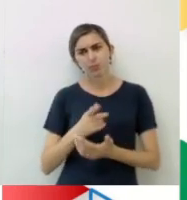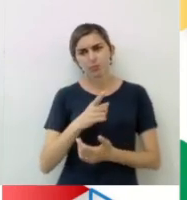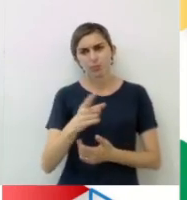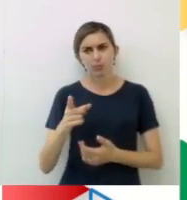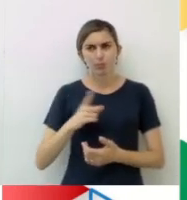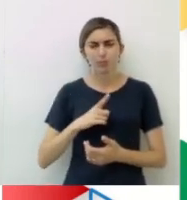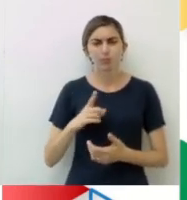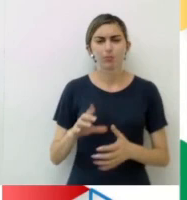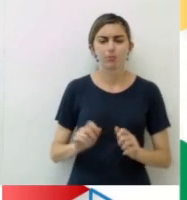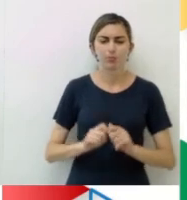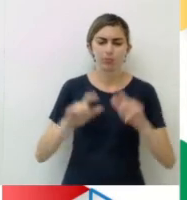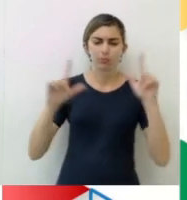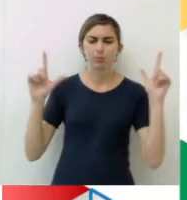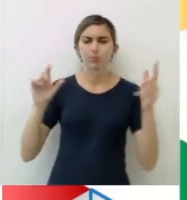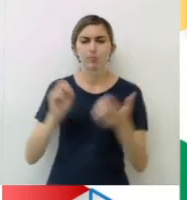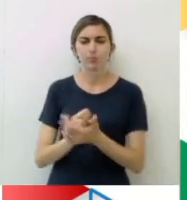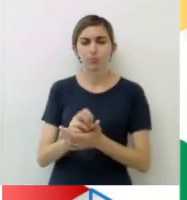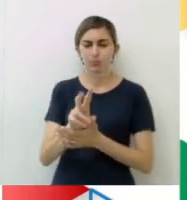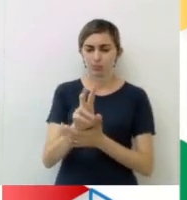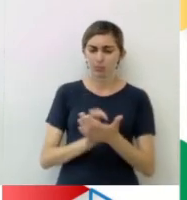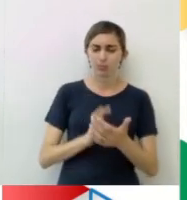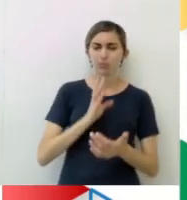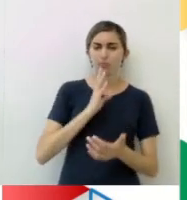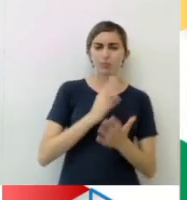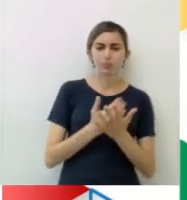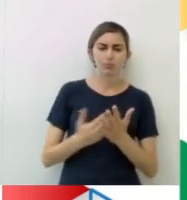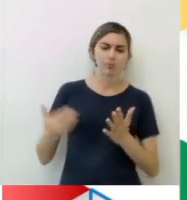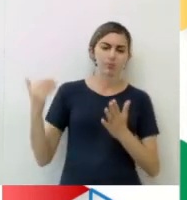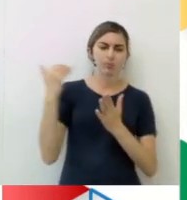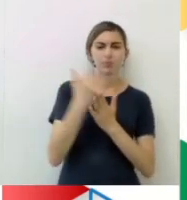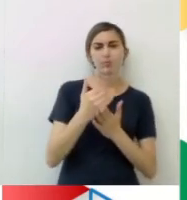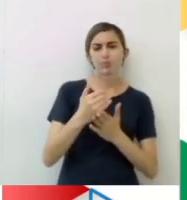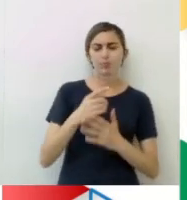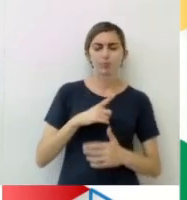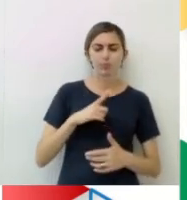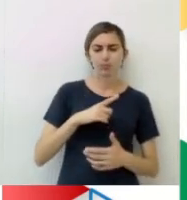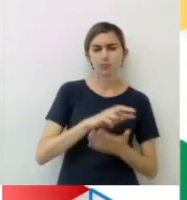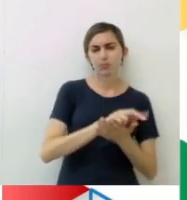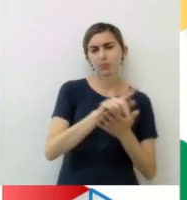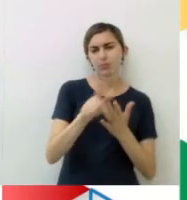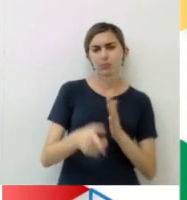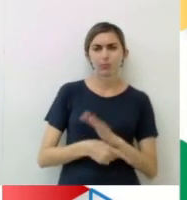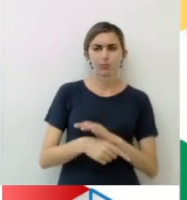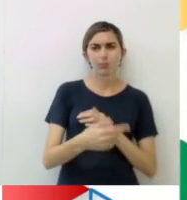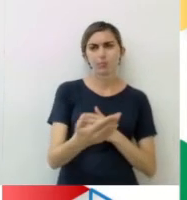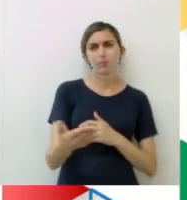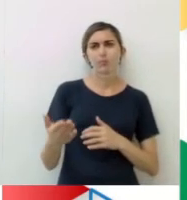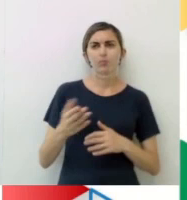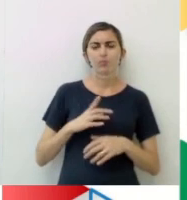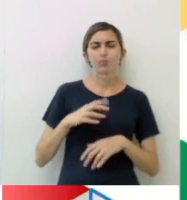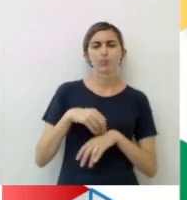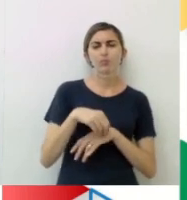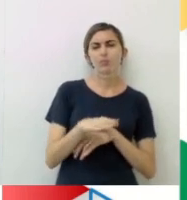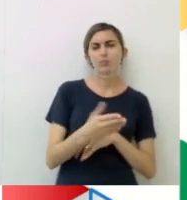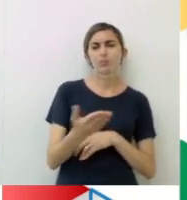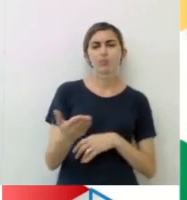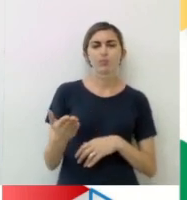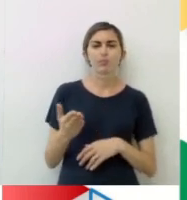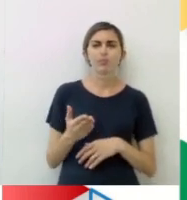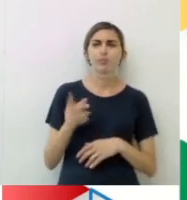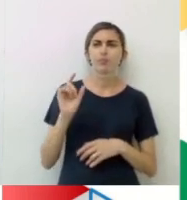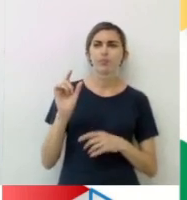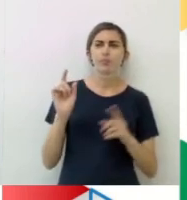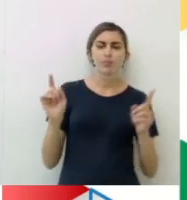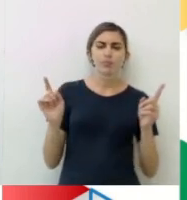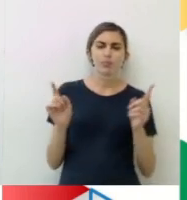questão dos slides do EducaPE, conhecer mais um pouco sobre esse gênero. E aqui trago para vocês um